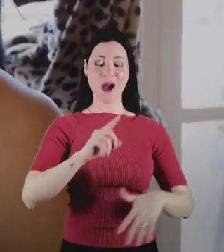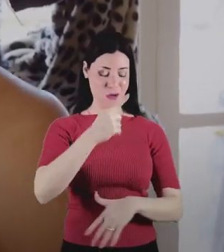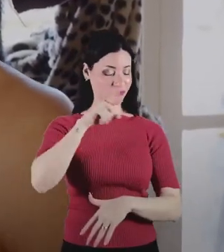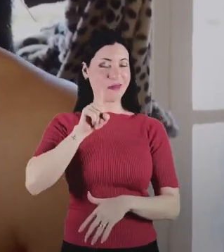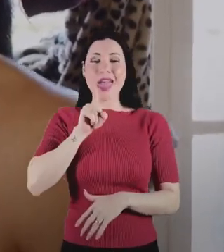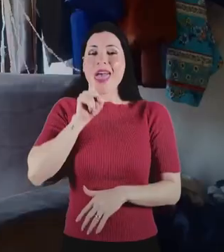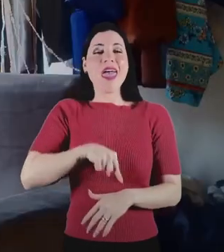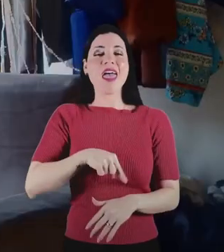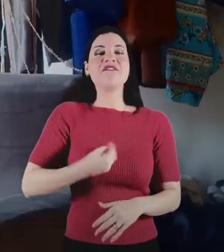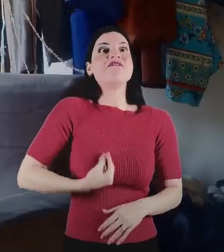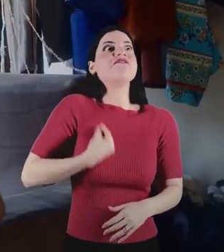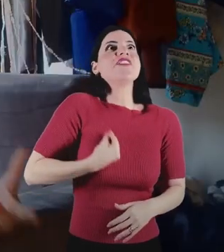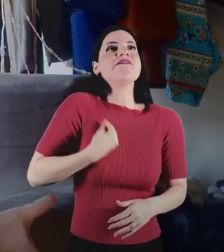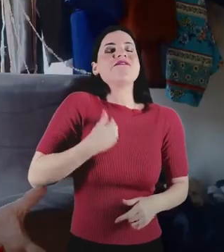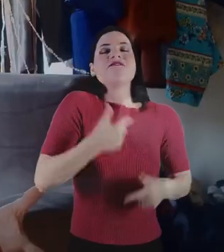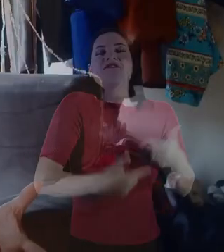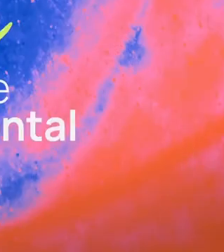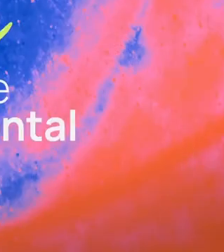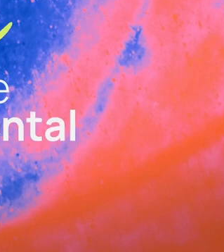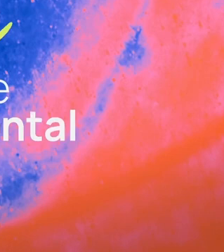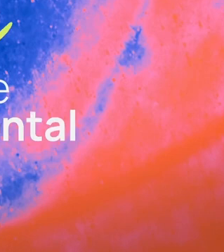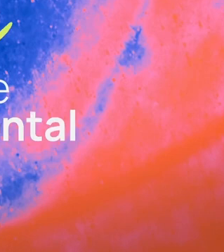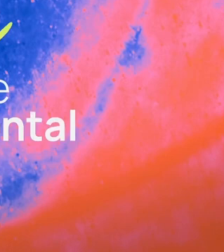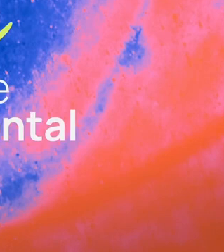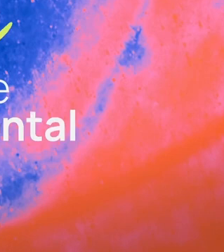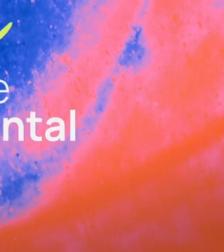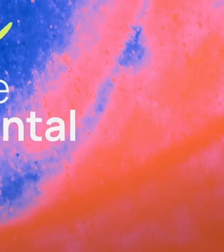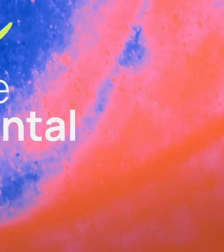quem a gente é e de estar aqui viva.